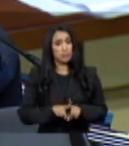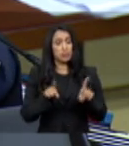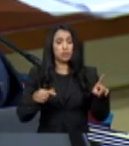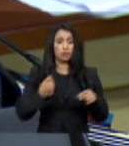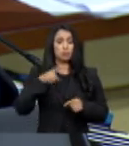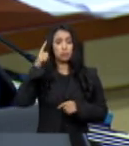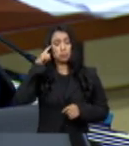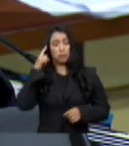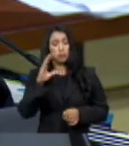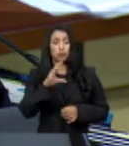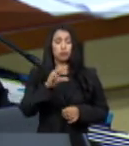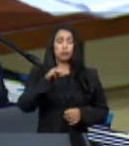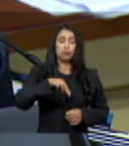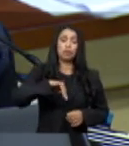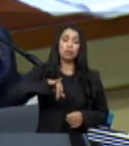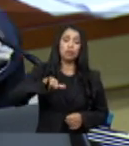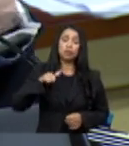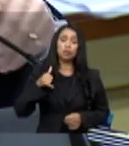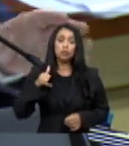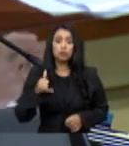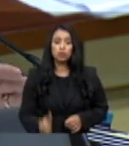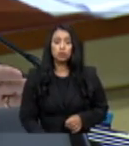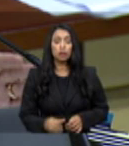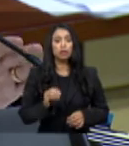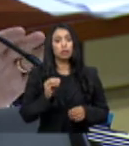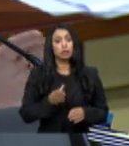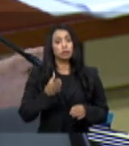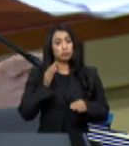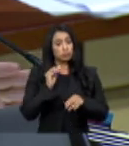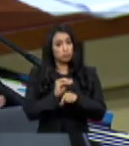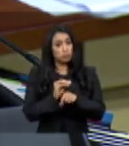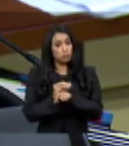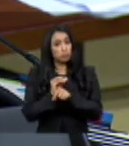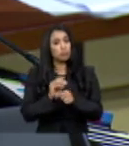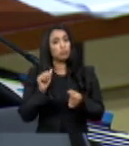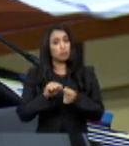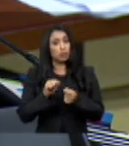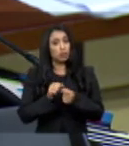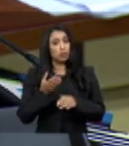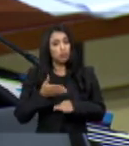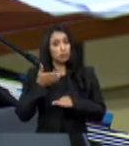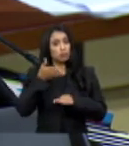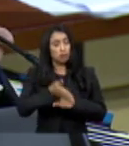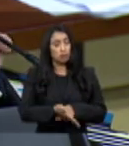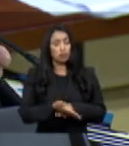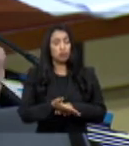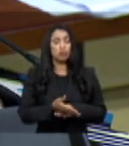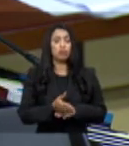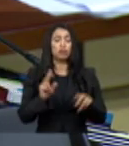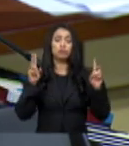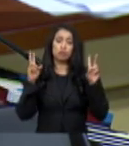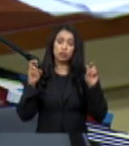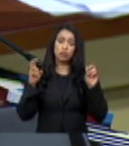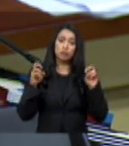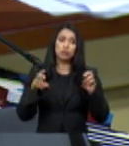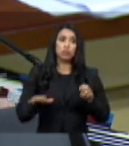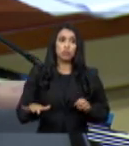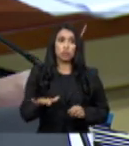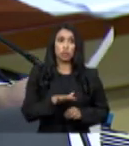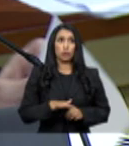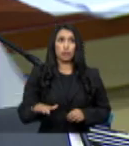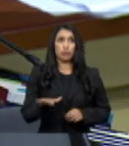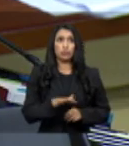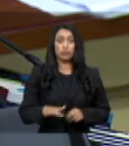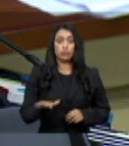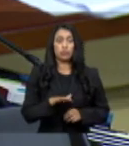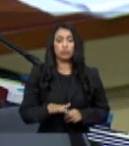que em boa hora o conselho nacional de justiça cuidou de intervir nessa matéria com linhas gerais em